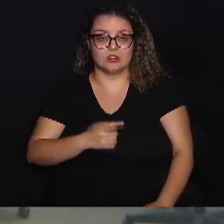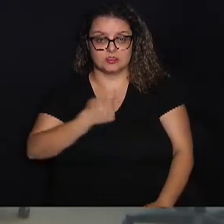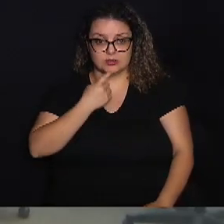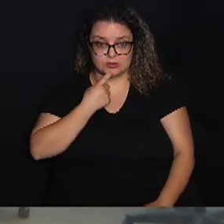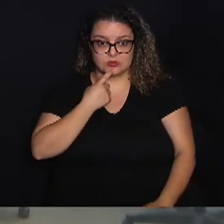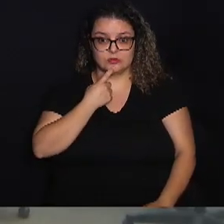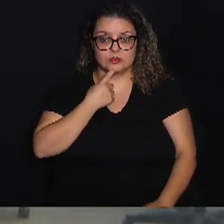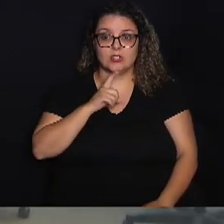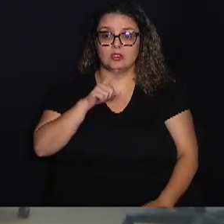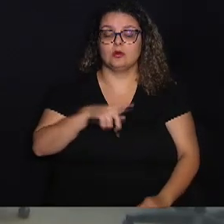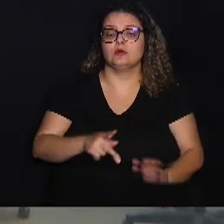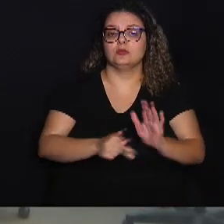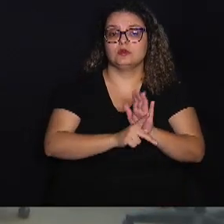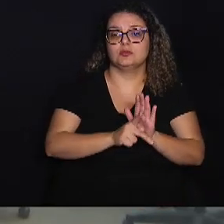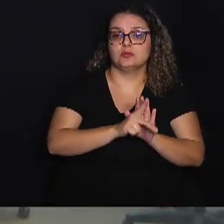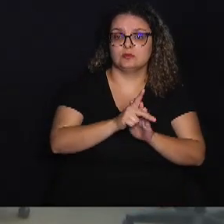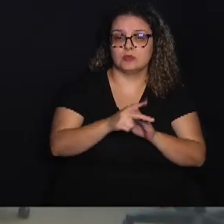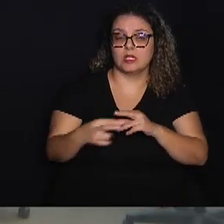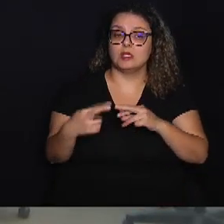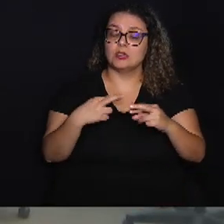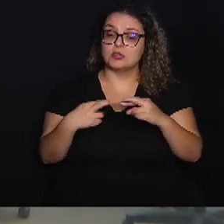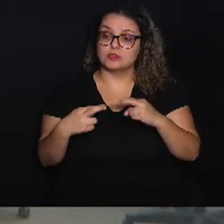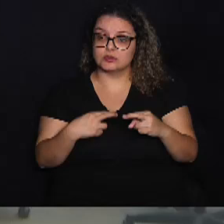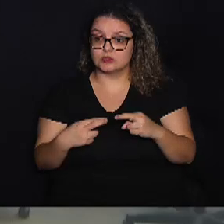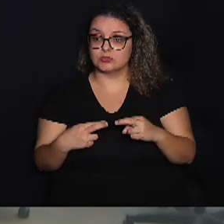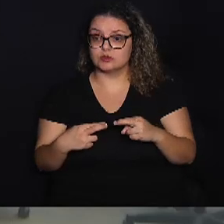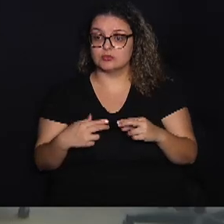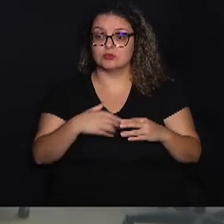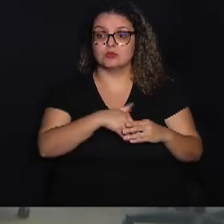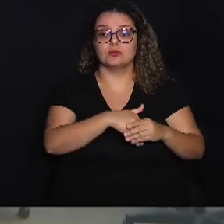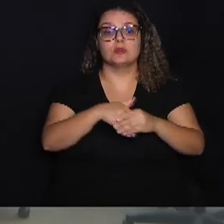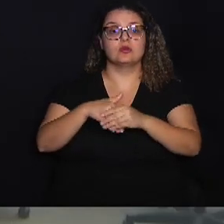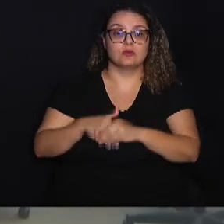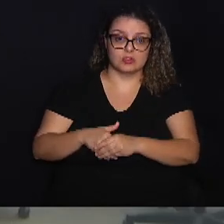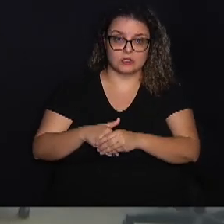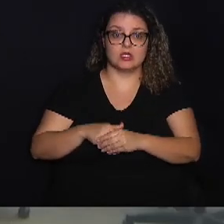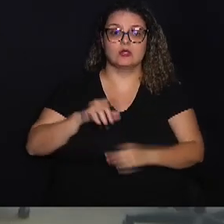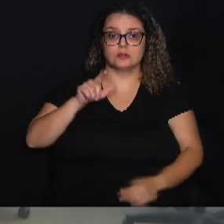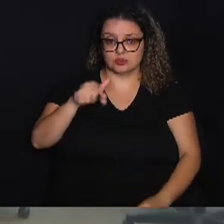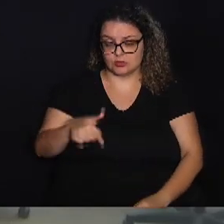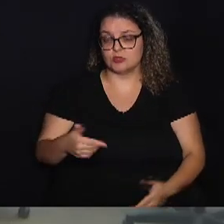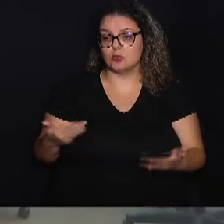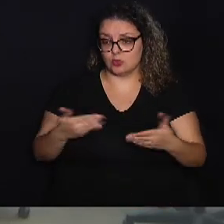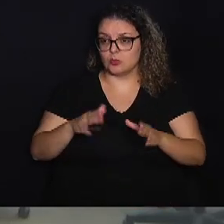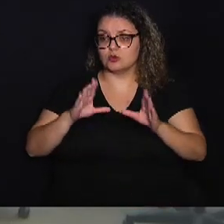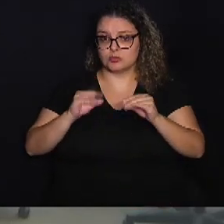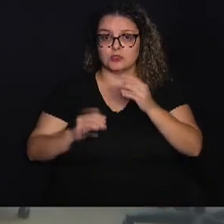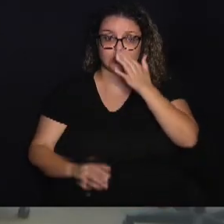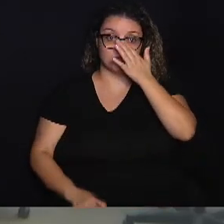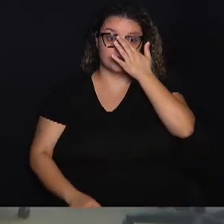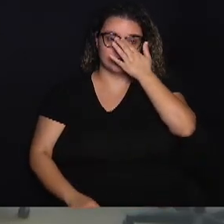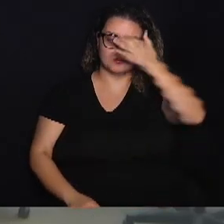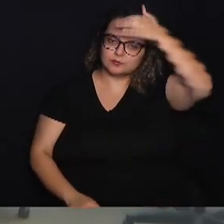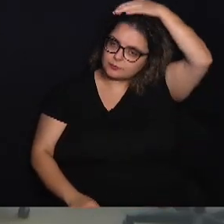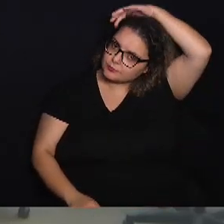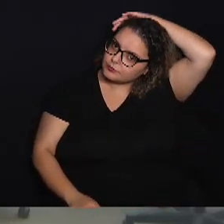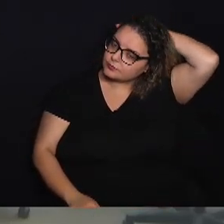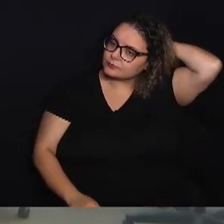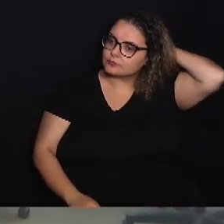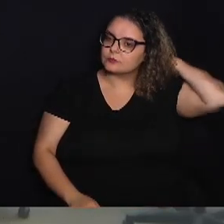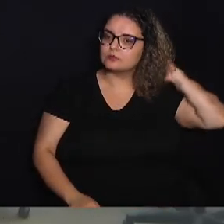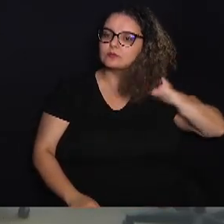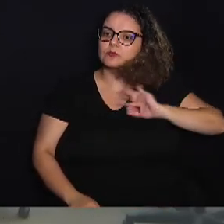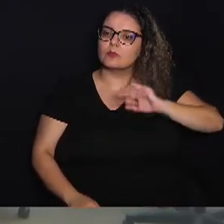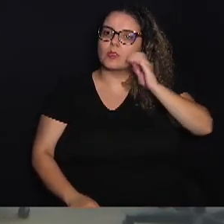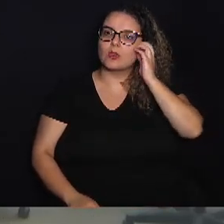projetos que devem ser analisados e posteriormente votados na noite de hoje vamos